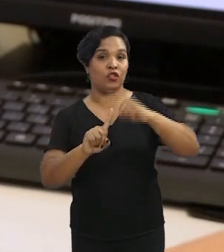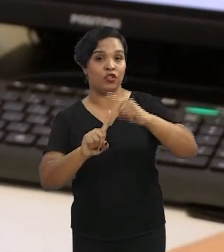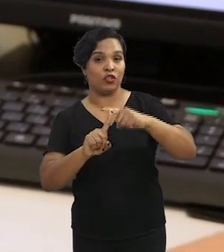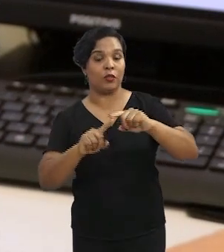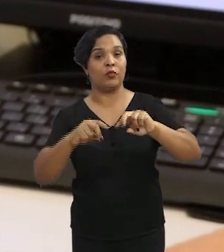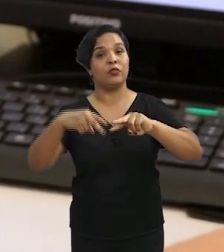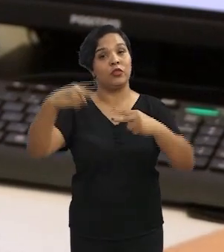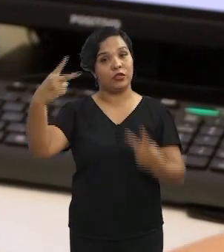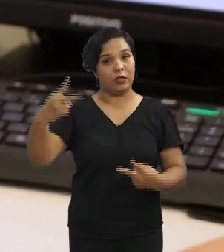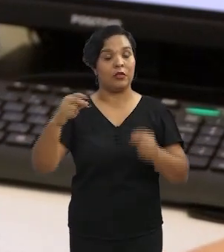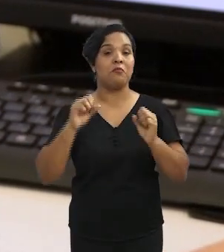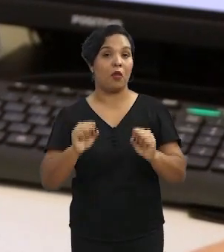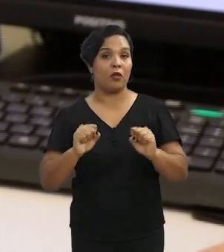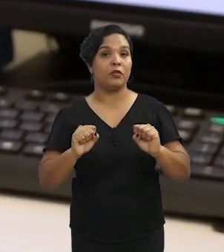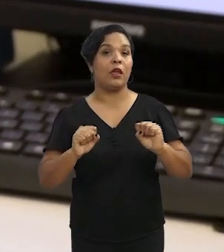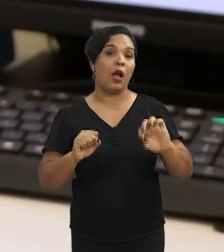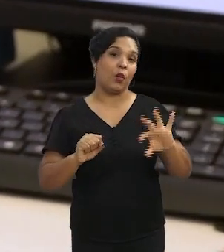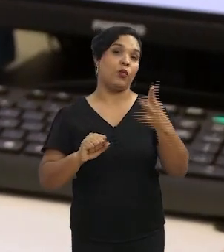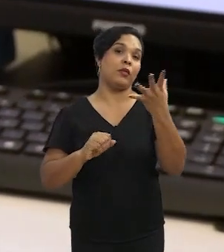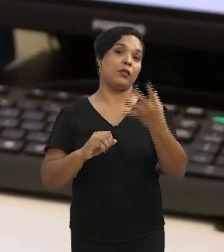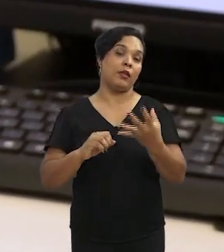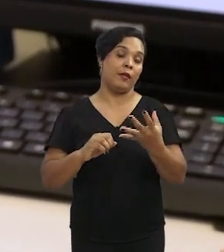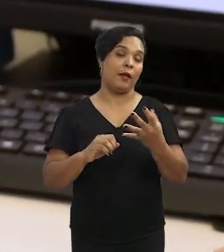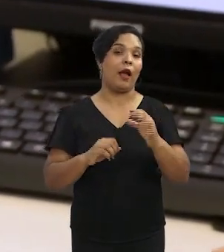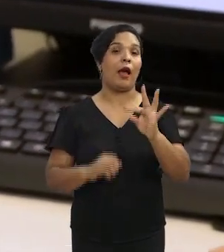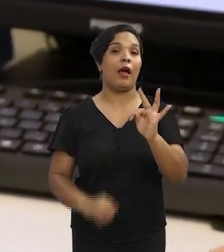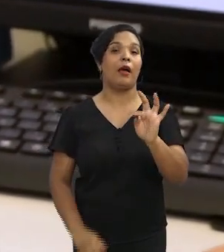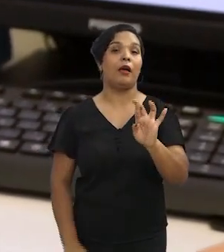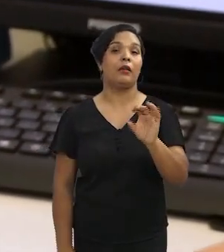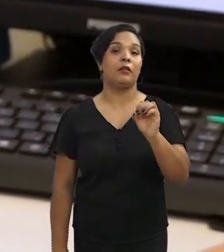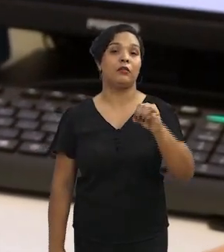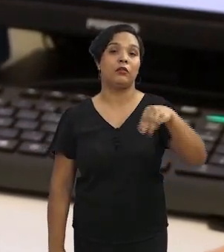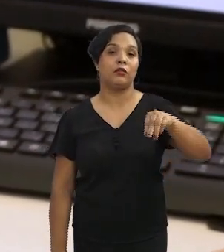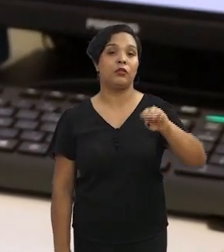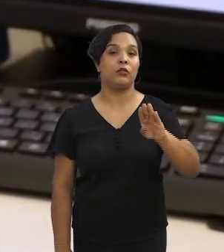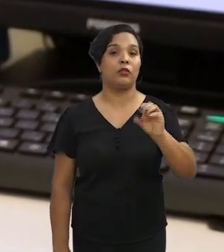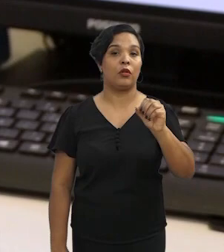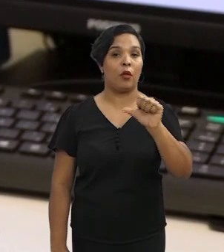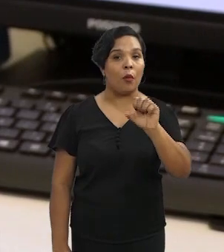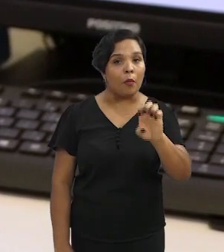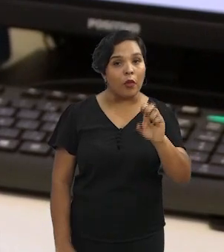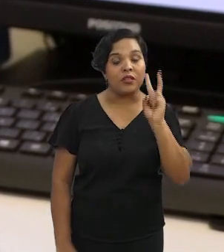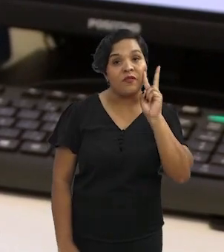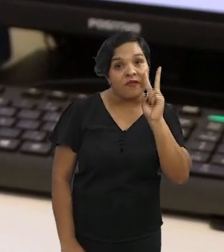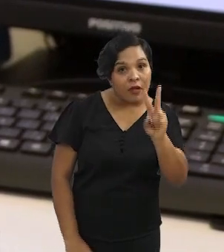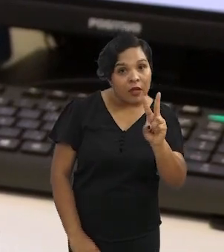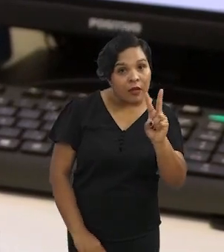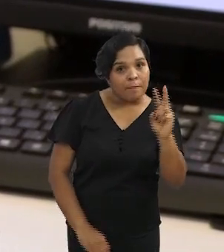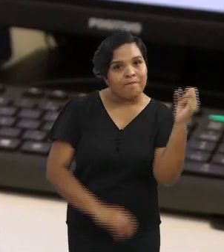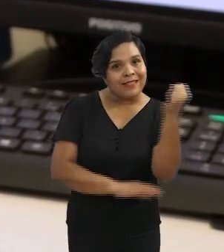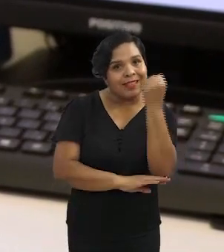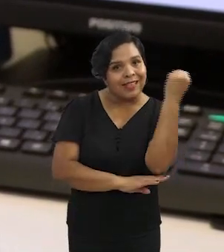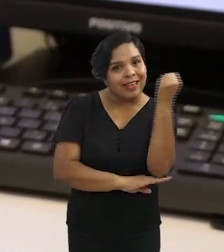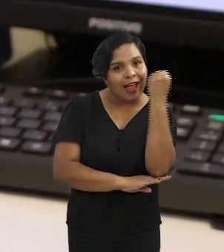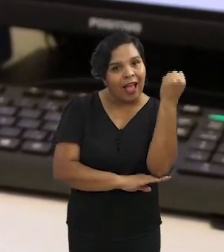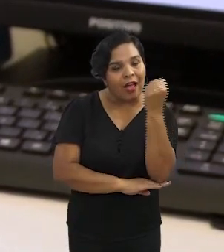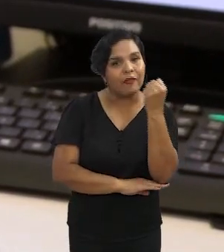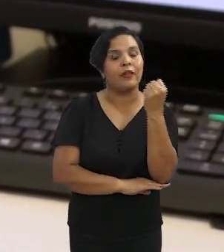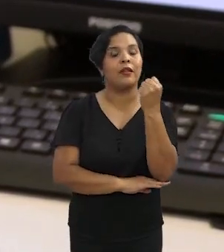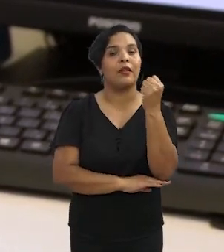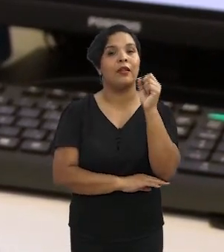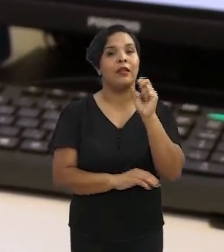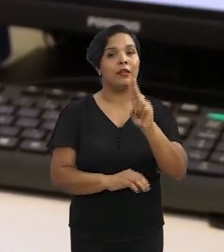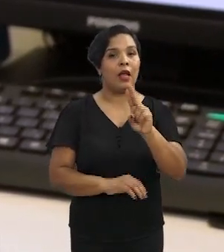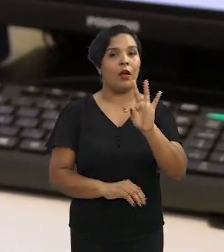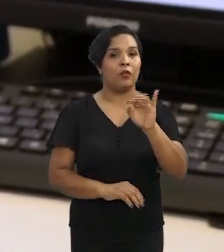ele predispõe à trombose, né? E se nós pararmos para ver que os pacientes críticos dentro de uma UTI têm muita chance